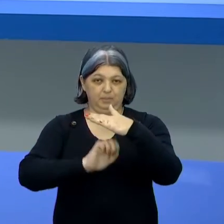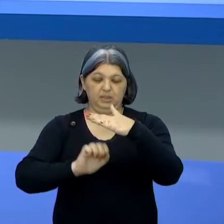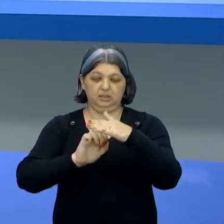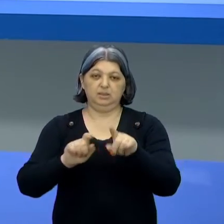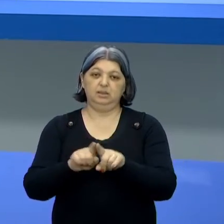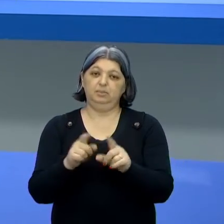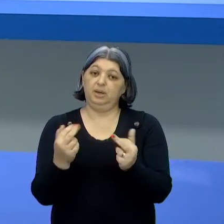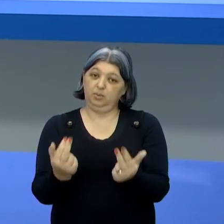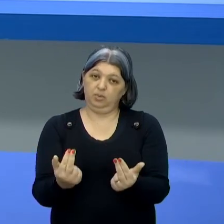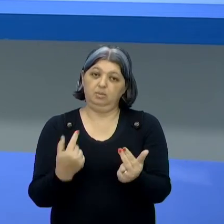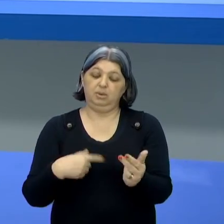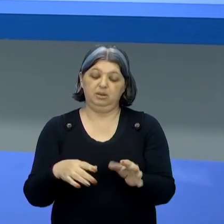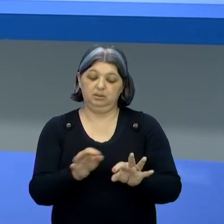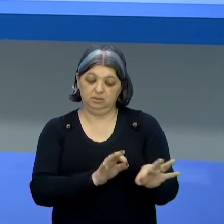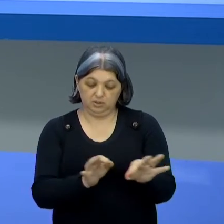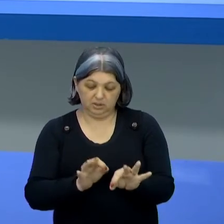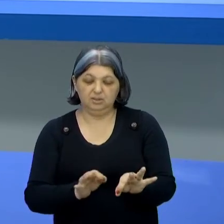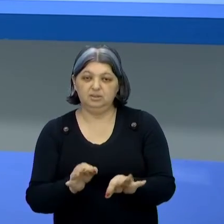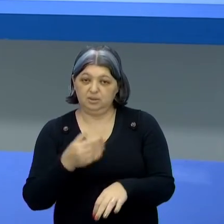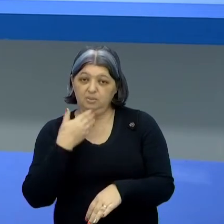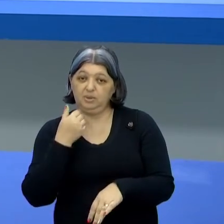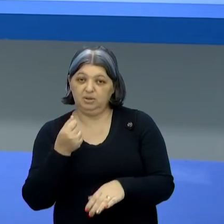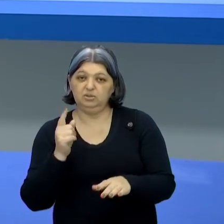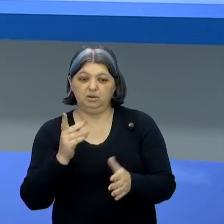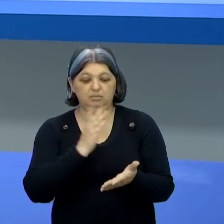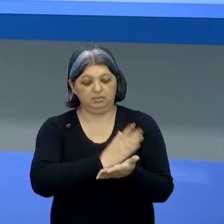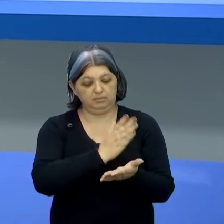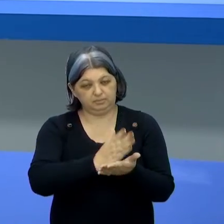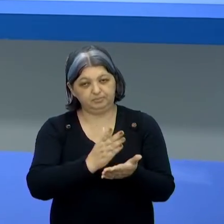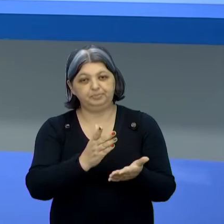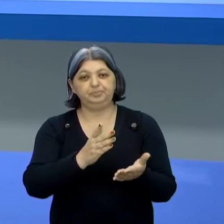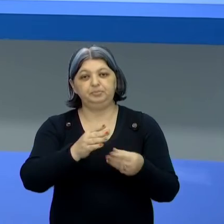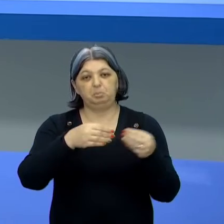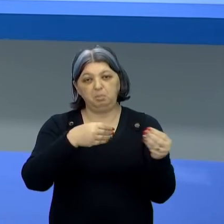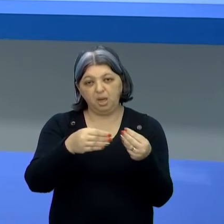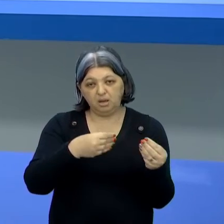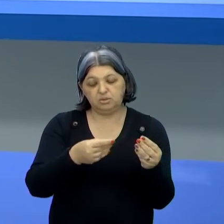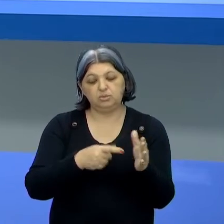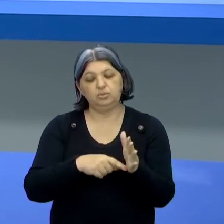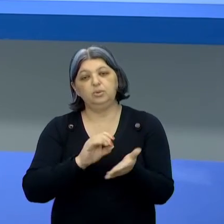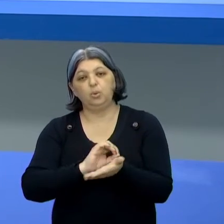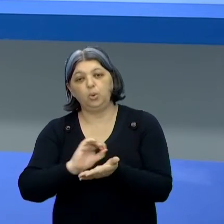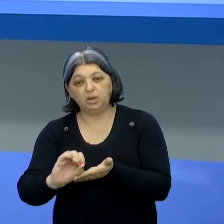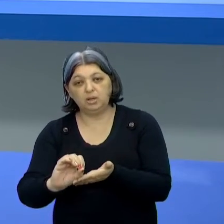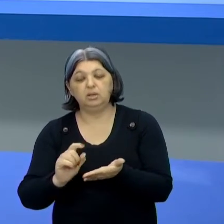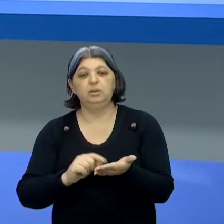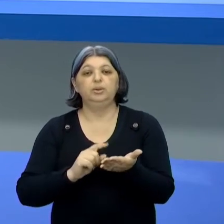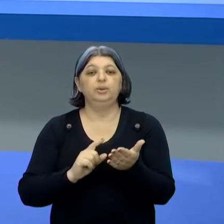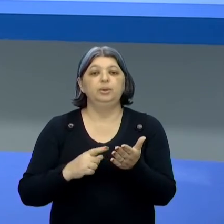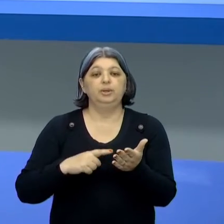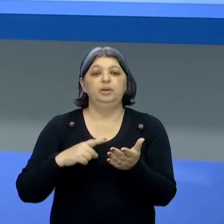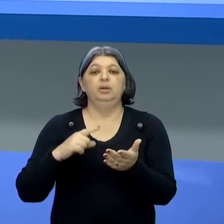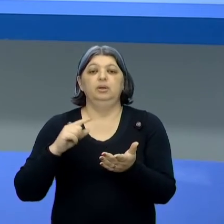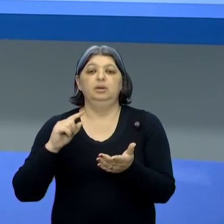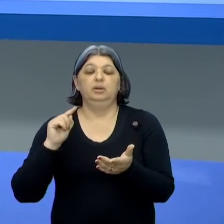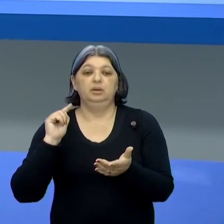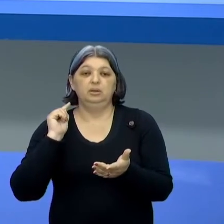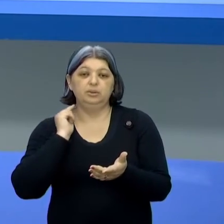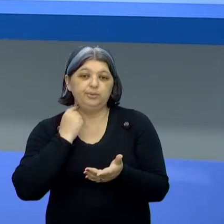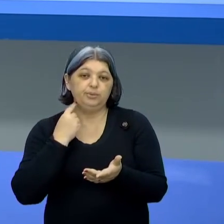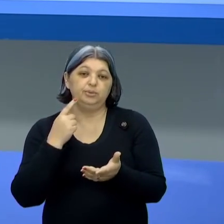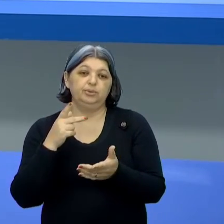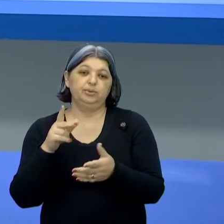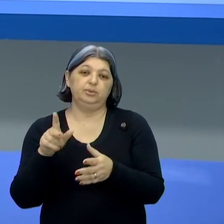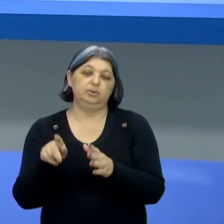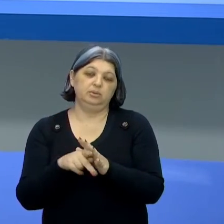de organização é maior, então já pode separar bonitinho o que é plástico, o que é orgânico, né? O que é contaminante, tá?